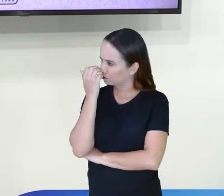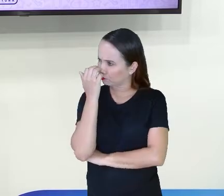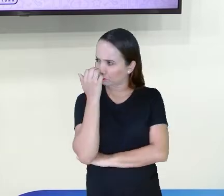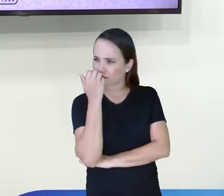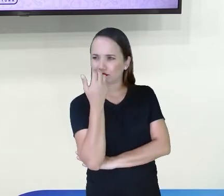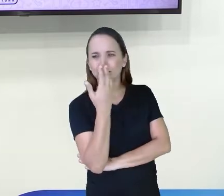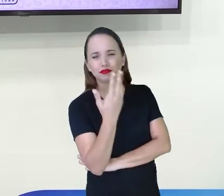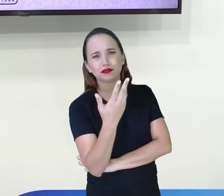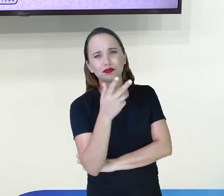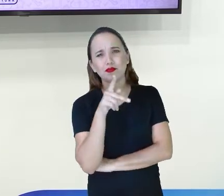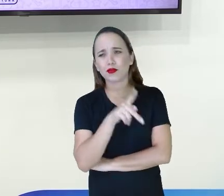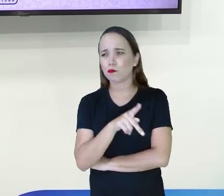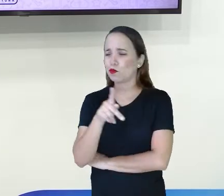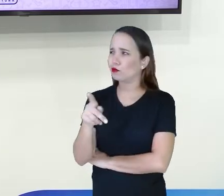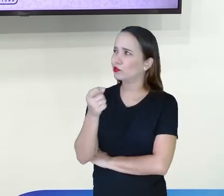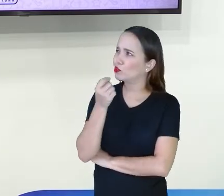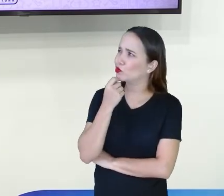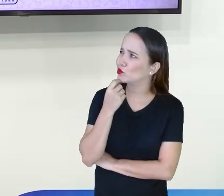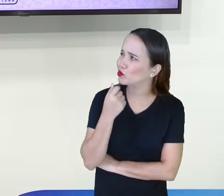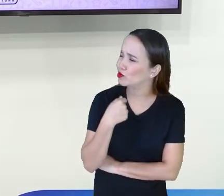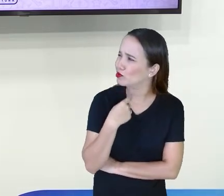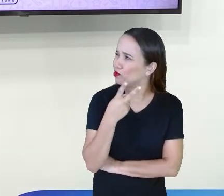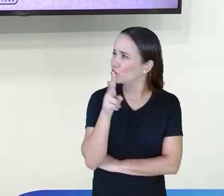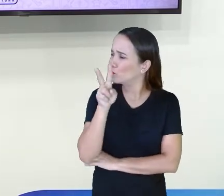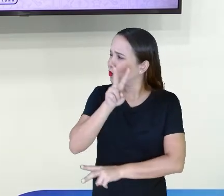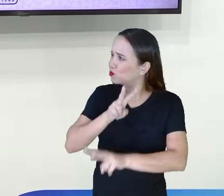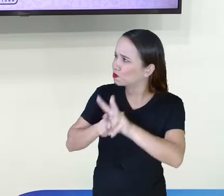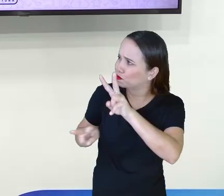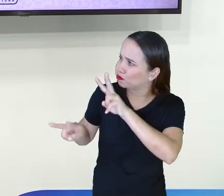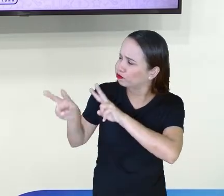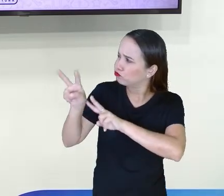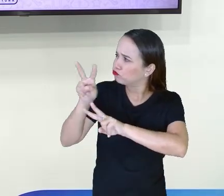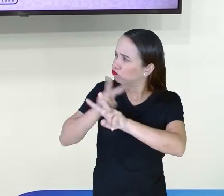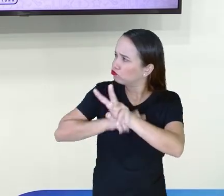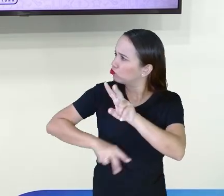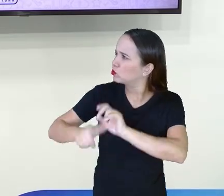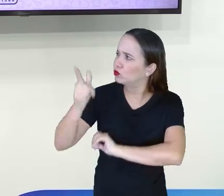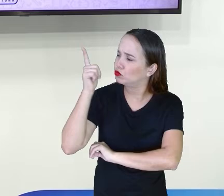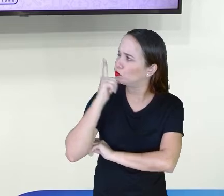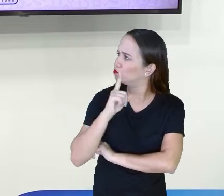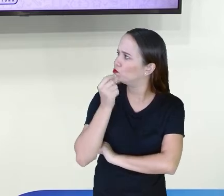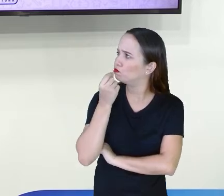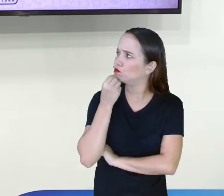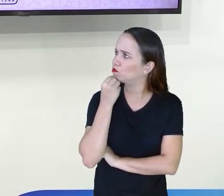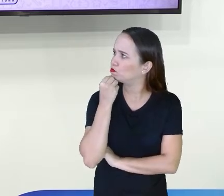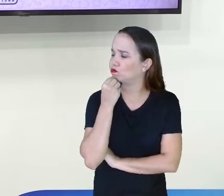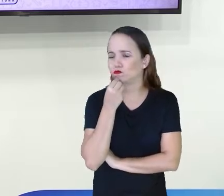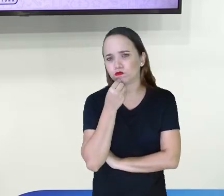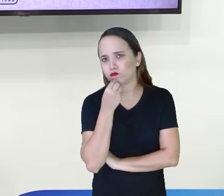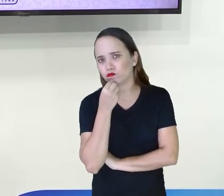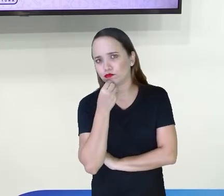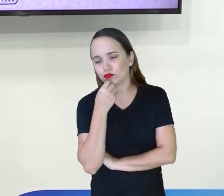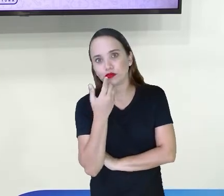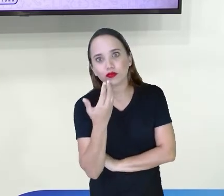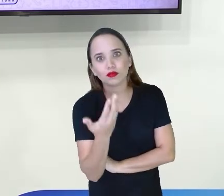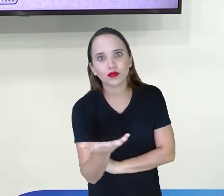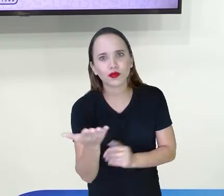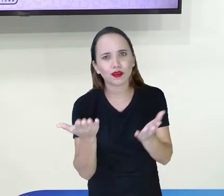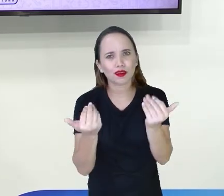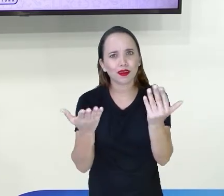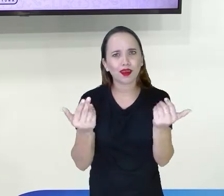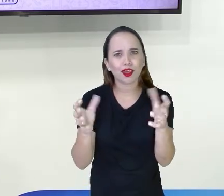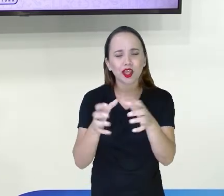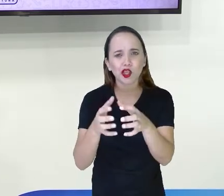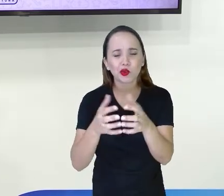Professora, eu estou olhando, não estou conseguindo enxergar. E aí, quinto ano?